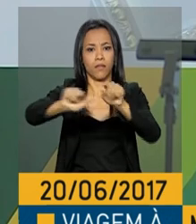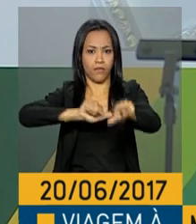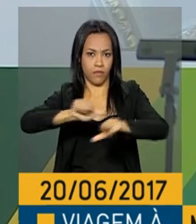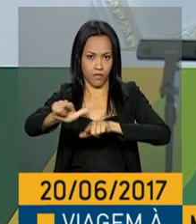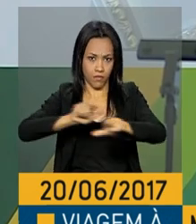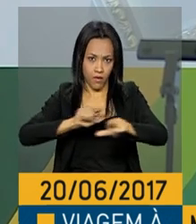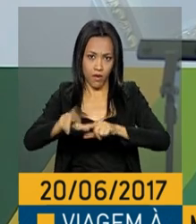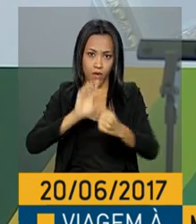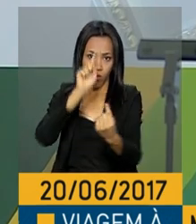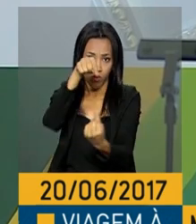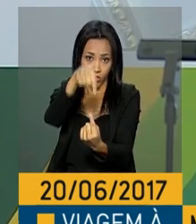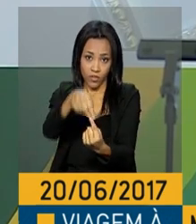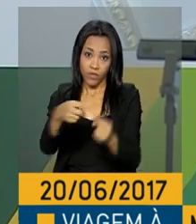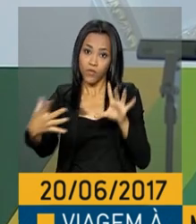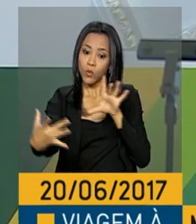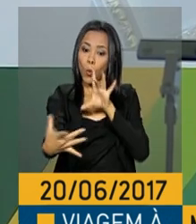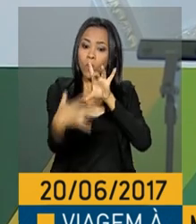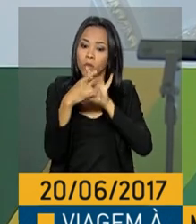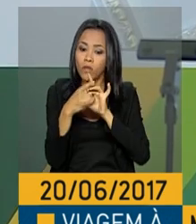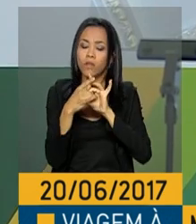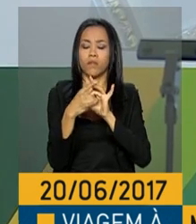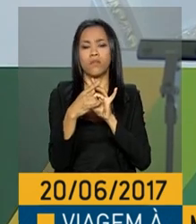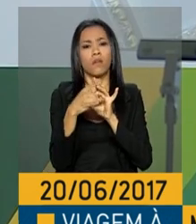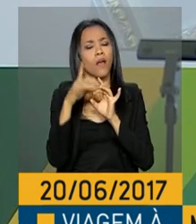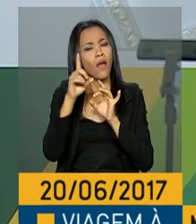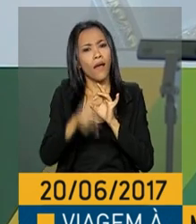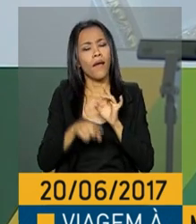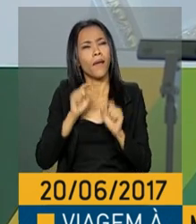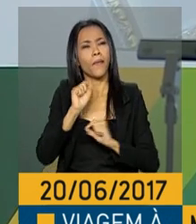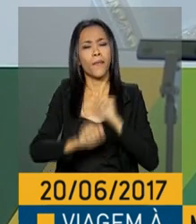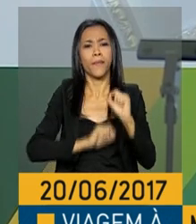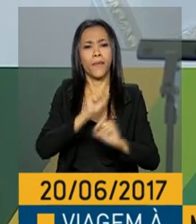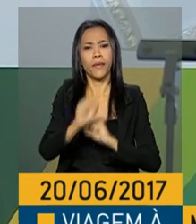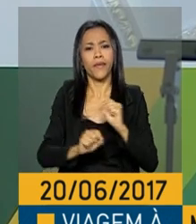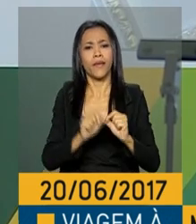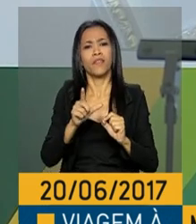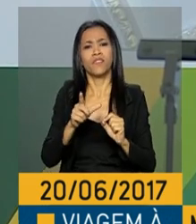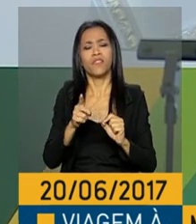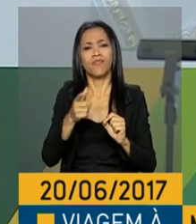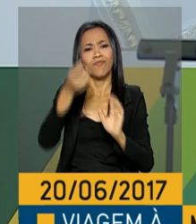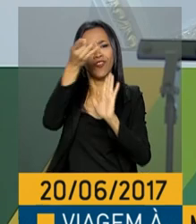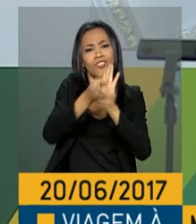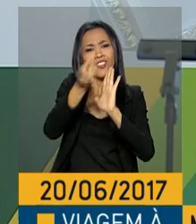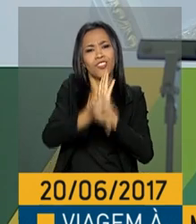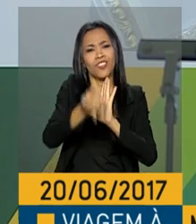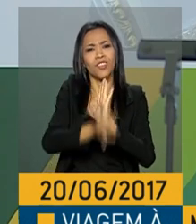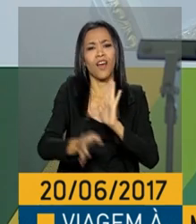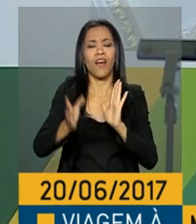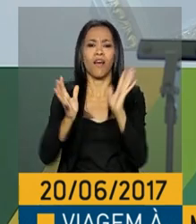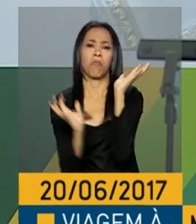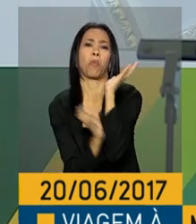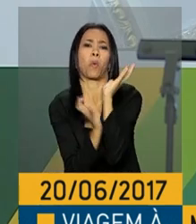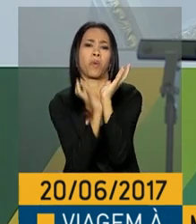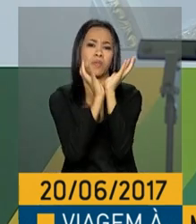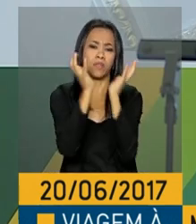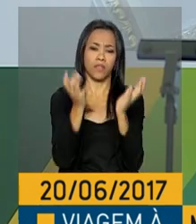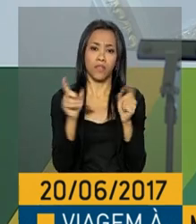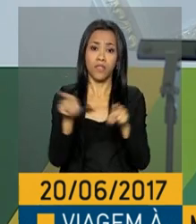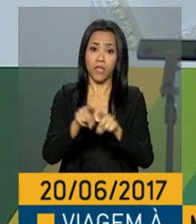sintonizá-las com o mundo atual, que é uma forma também, digamos assim, de desburocratizar e também de reduzir